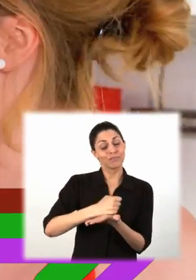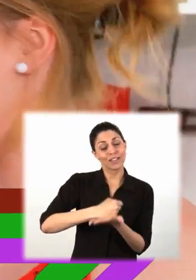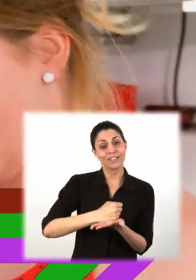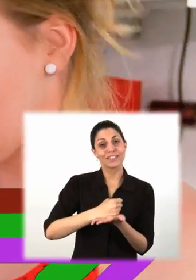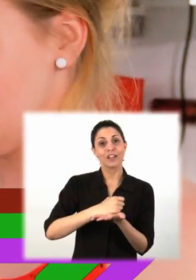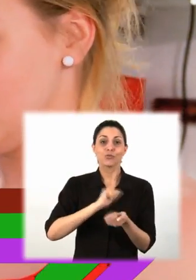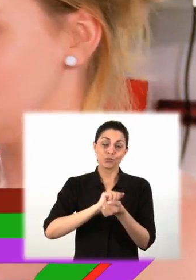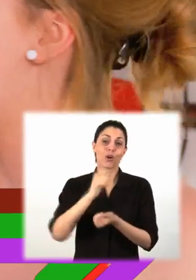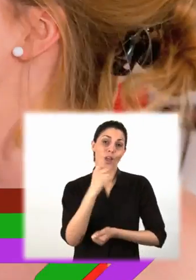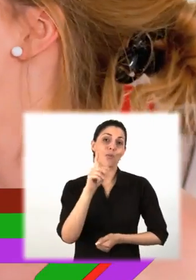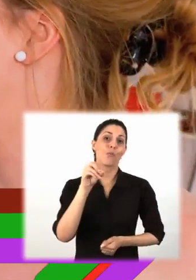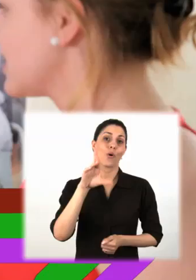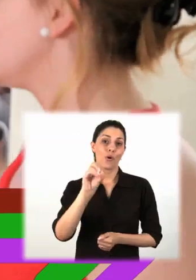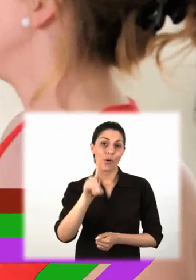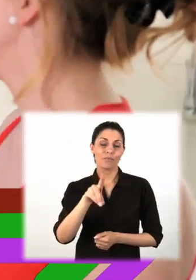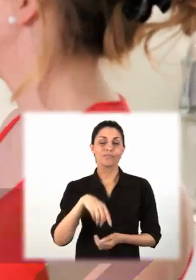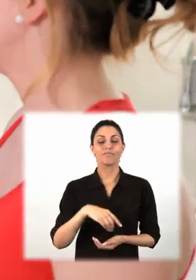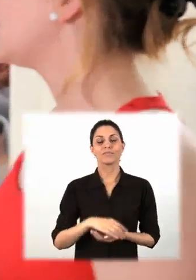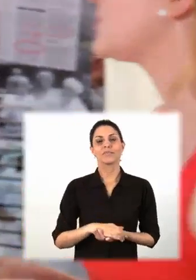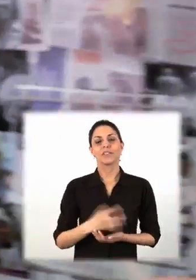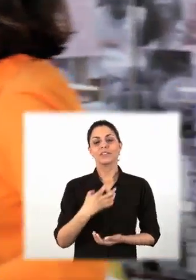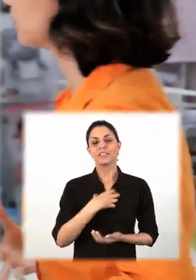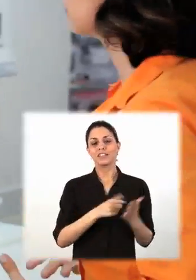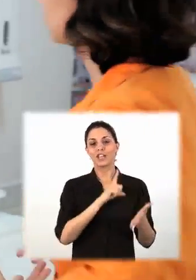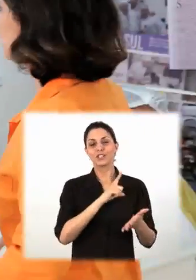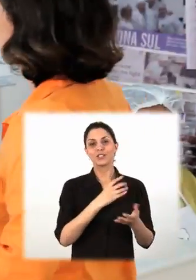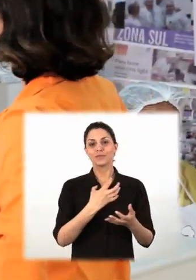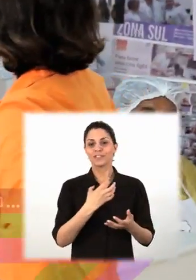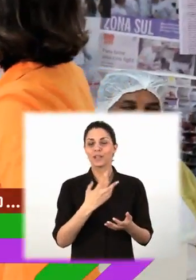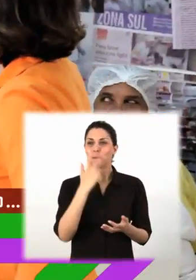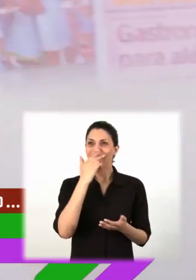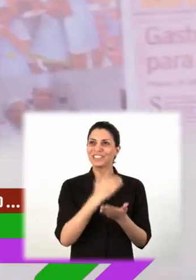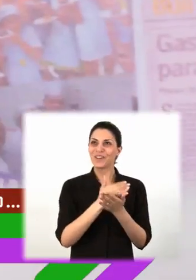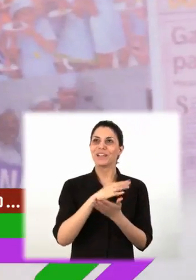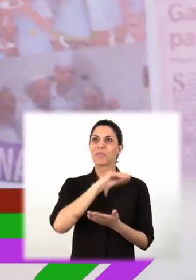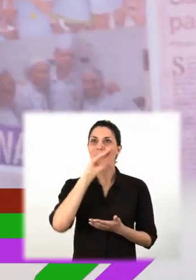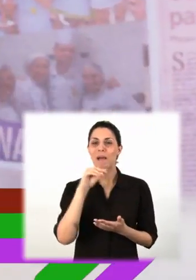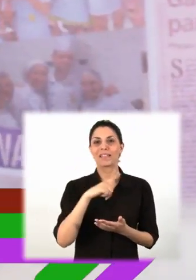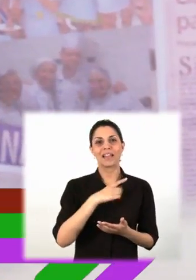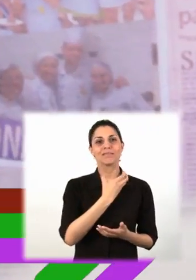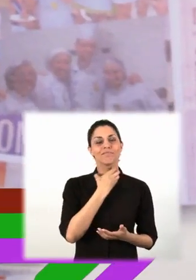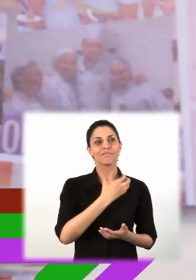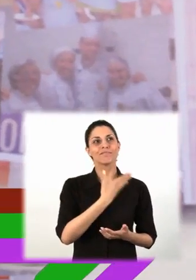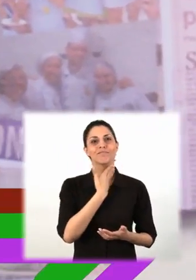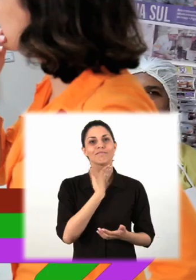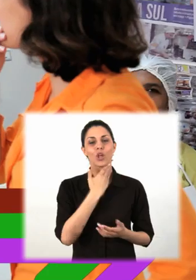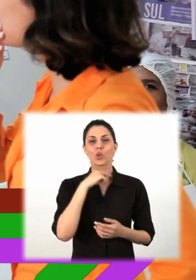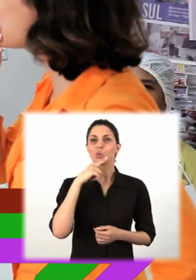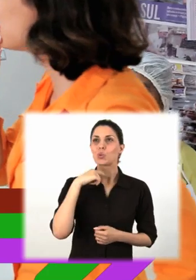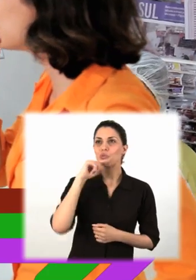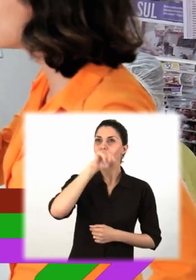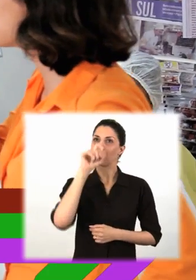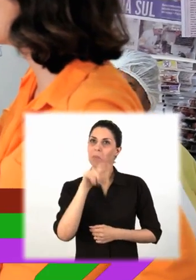batata com alho poró. Você acha que começou com que intenção, assim? Uma dúvida que não vai dar certo. Uma dúvida que não vai dar